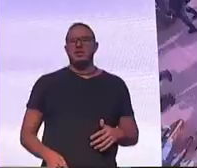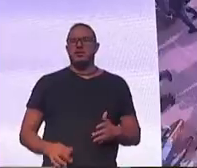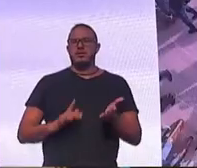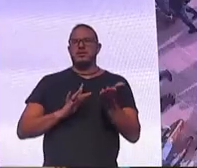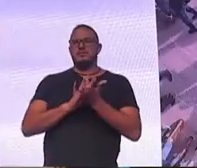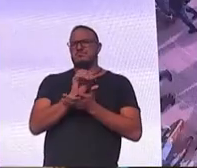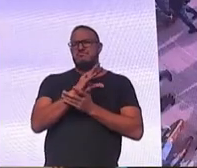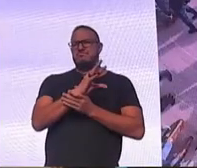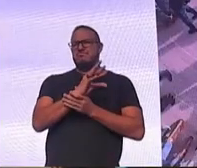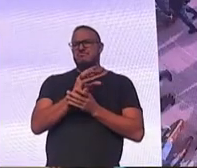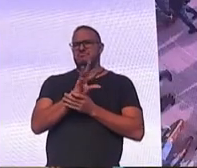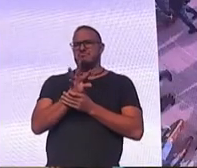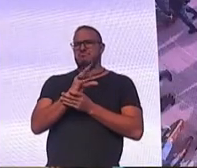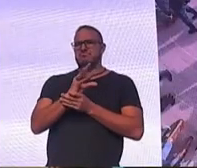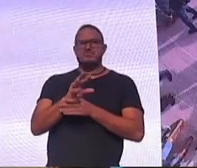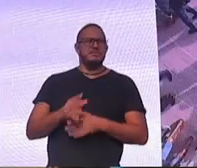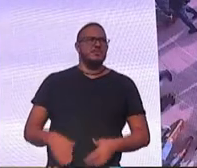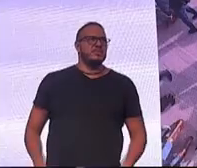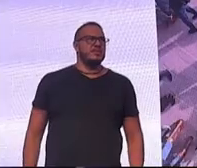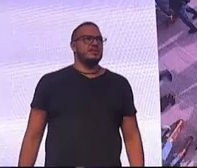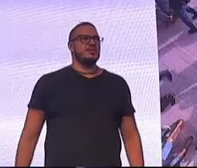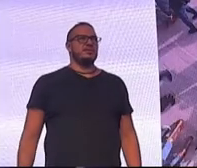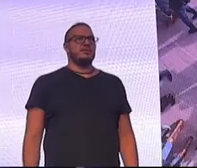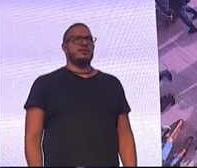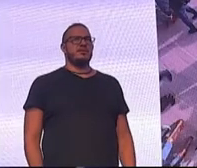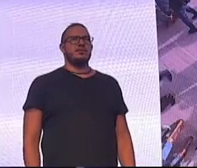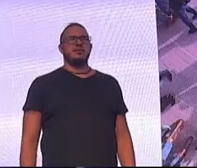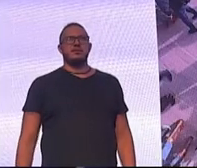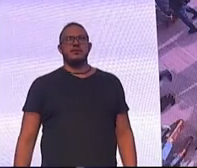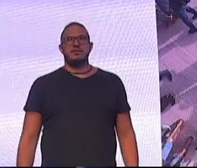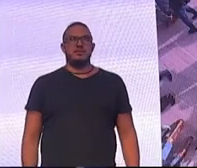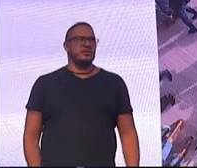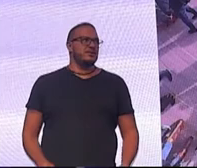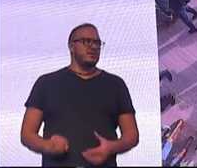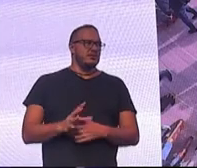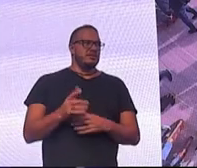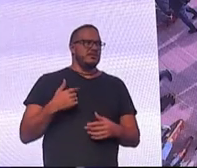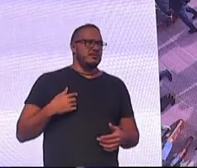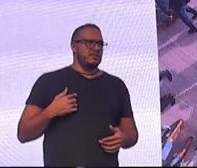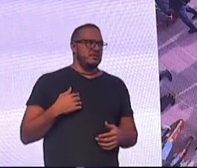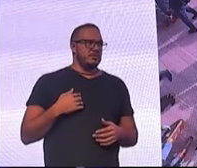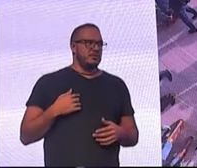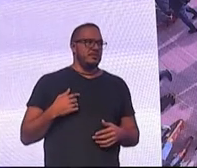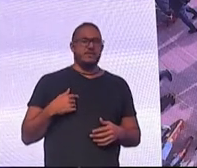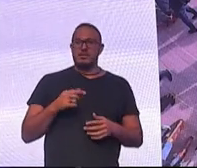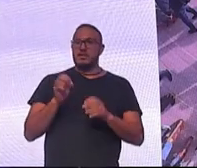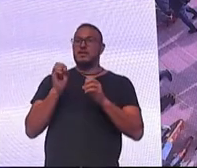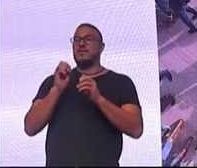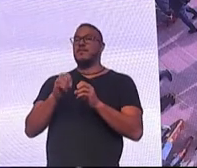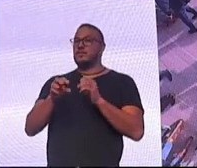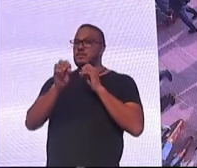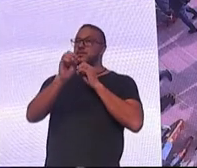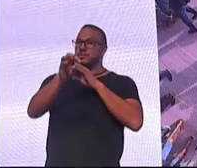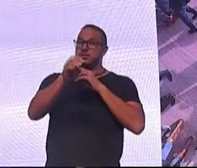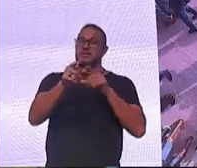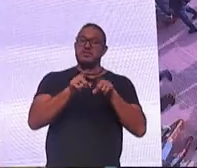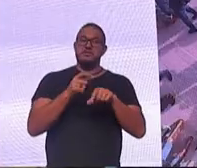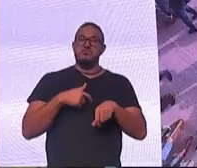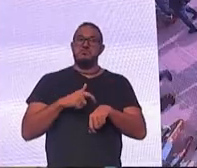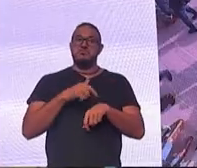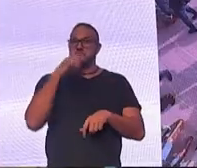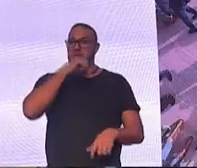do lado. Liga a lanterna. E aí eu vou tirar essa foto com vocês. É bem... E vou ensinar vocês a tirar essa foto também. Coisa